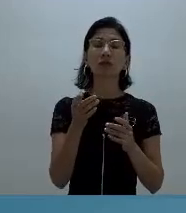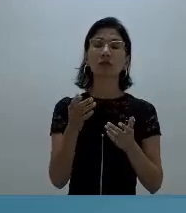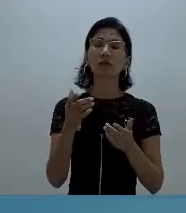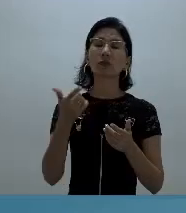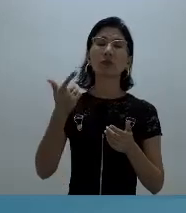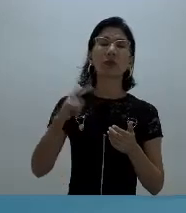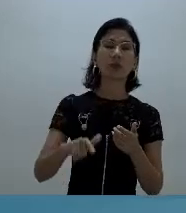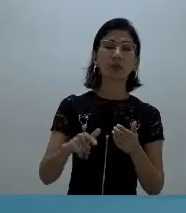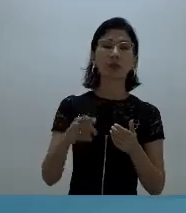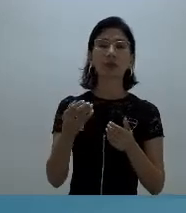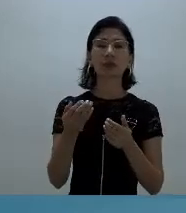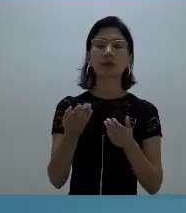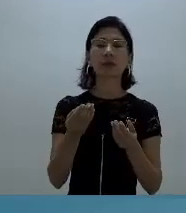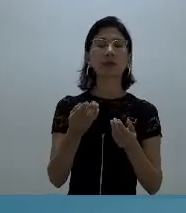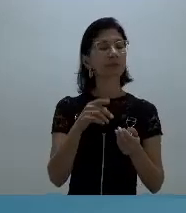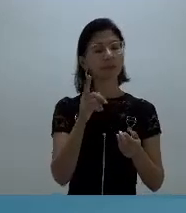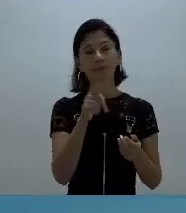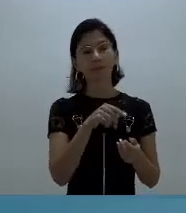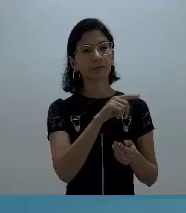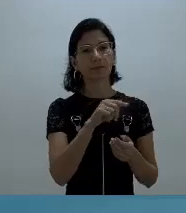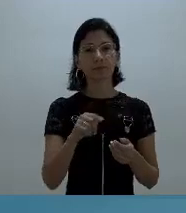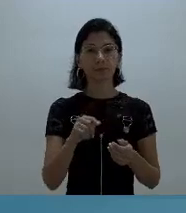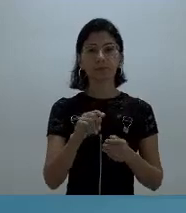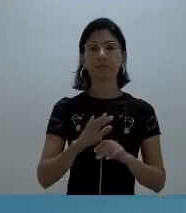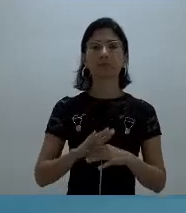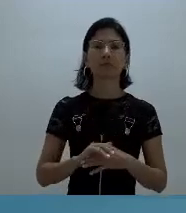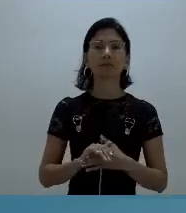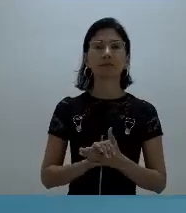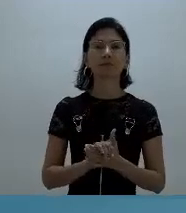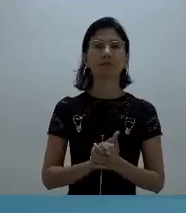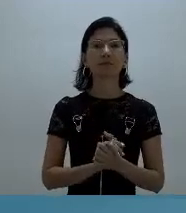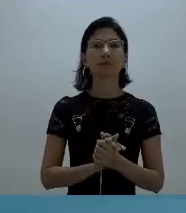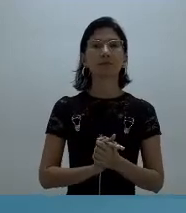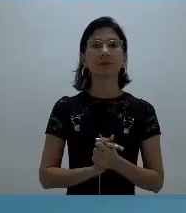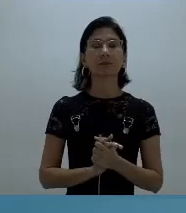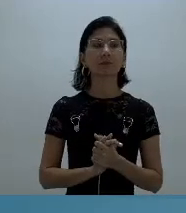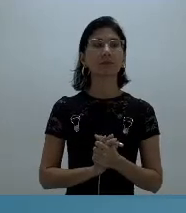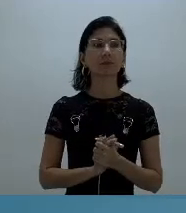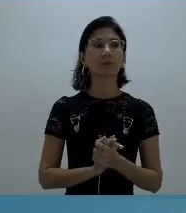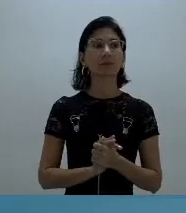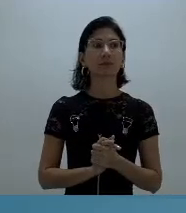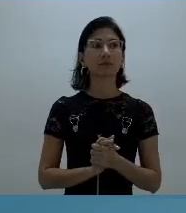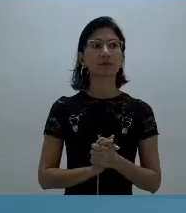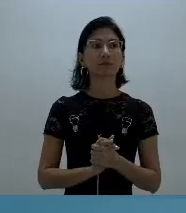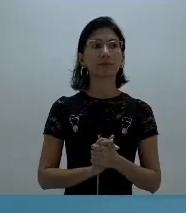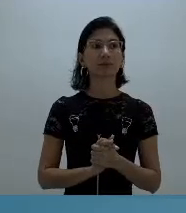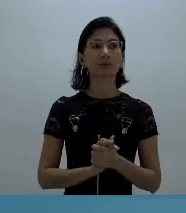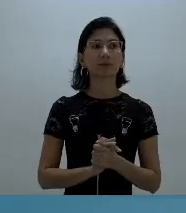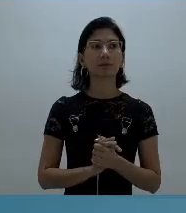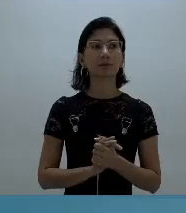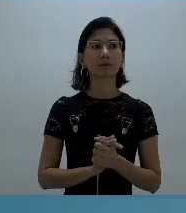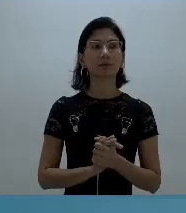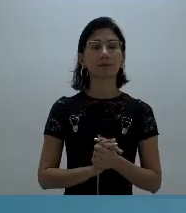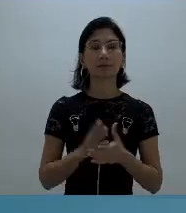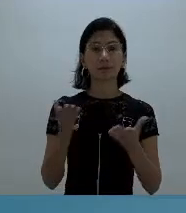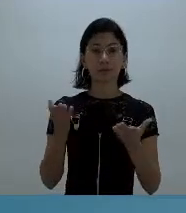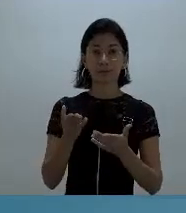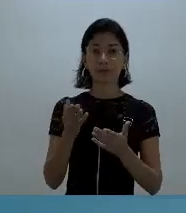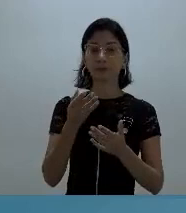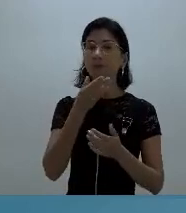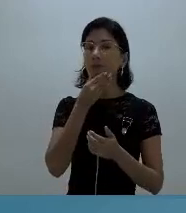e 1030, parágrafo 2º do Código de Processo Civil. Trago com a palavra o desembargador que está